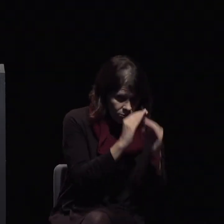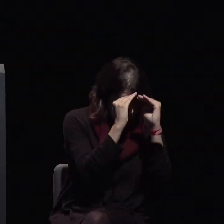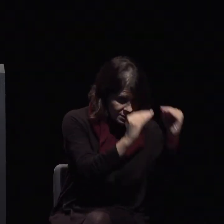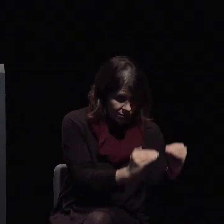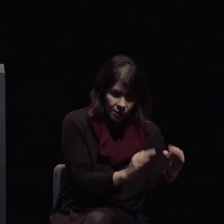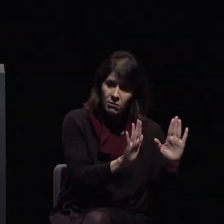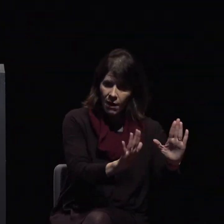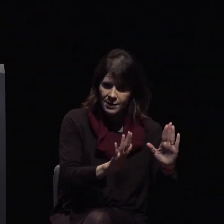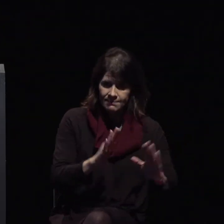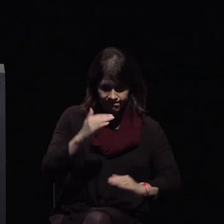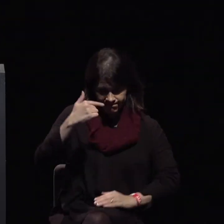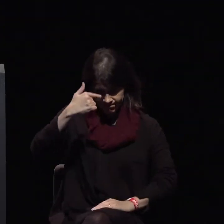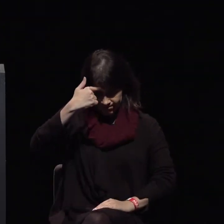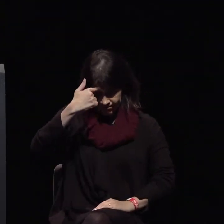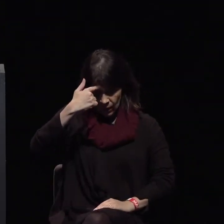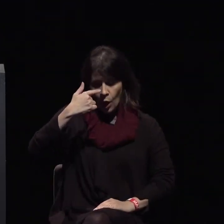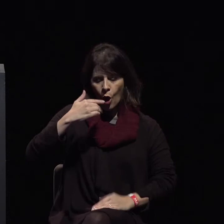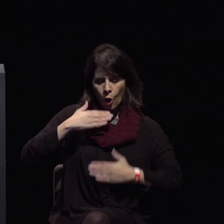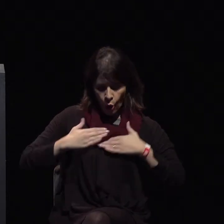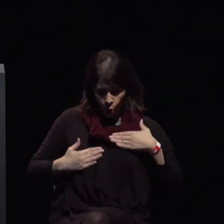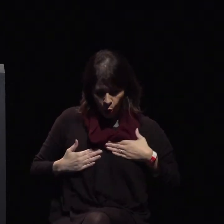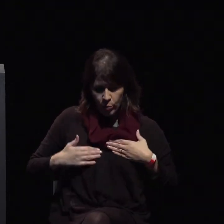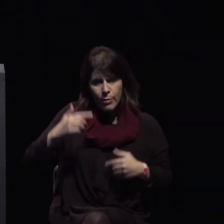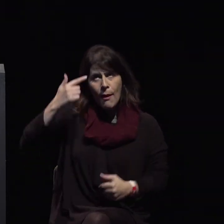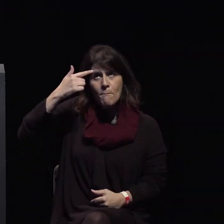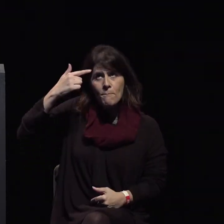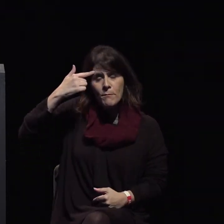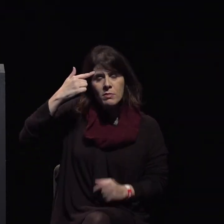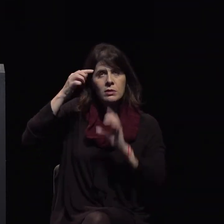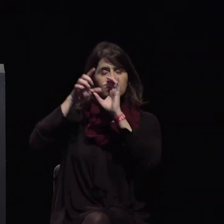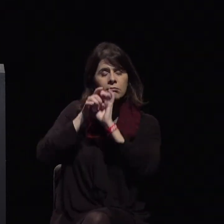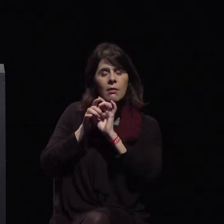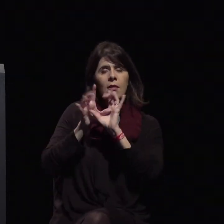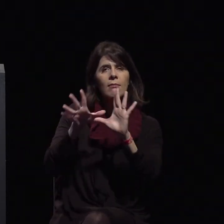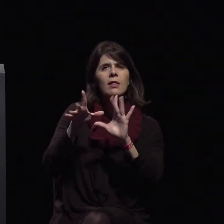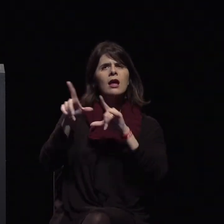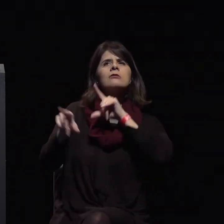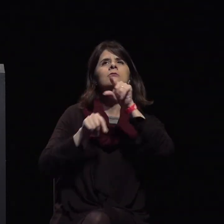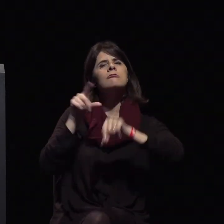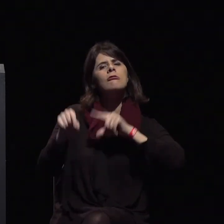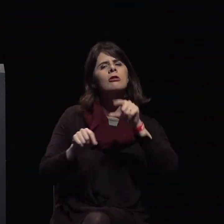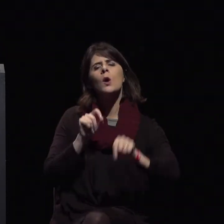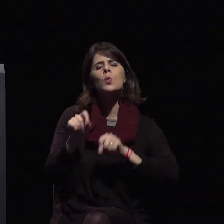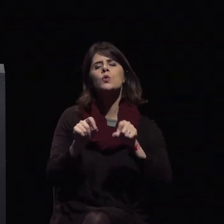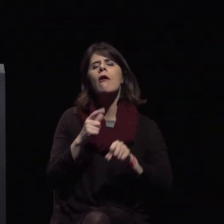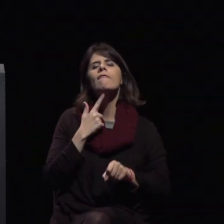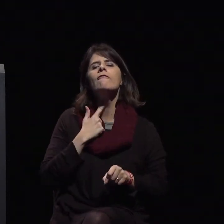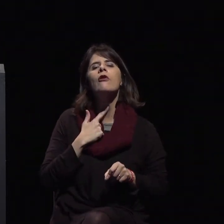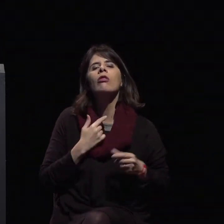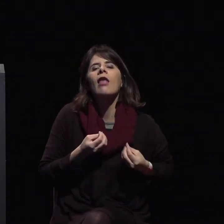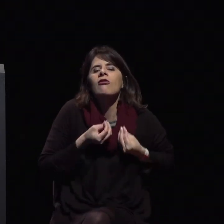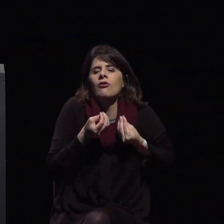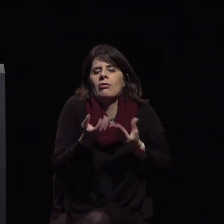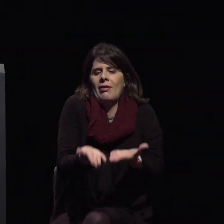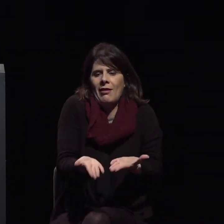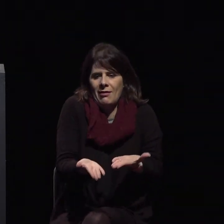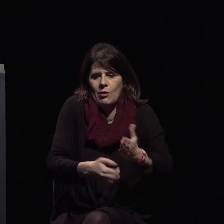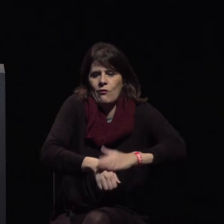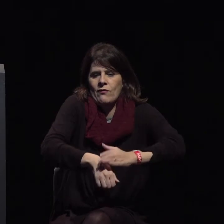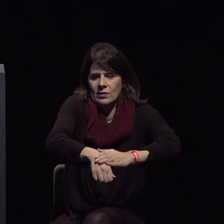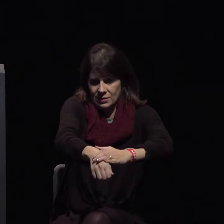corpo, na cabeça e na escolha do que a gente vai patrimoniar, do que é e será